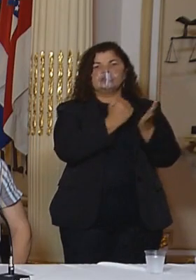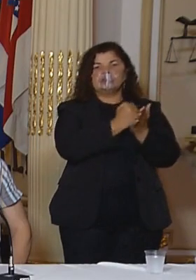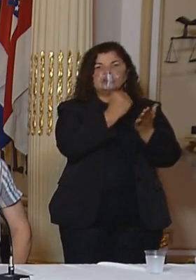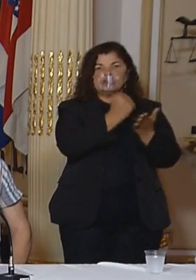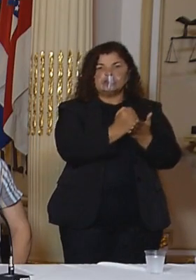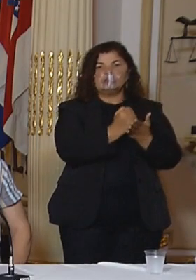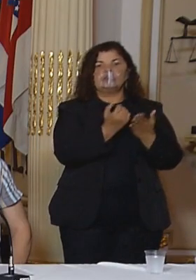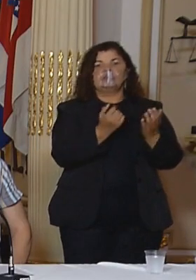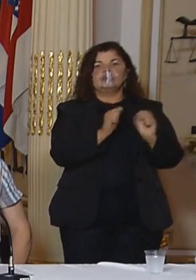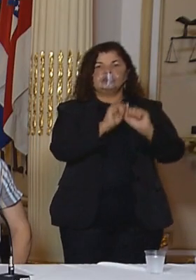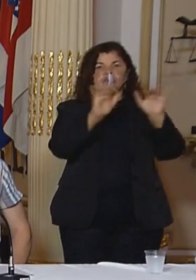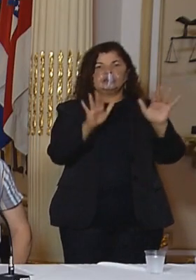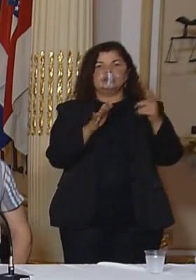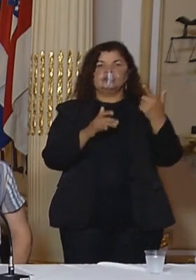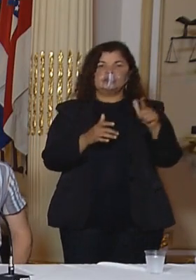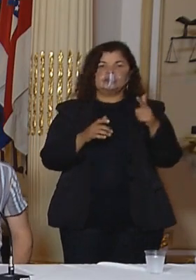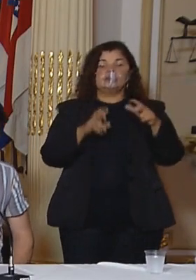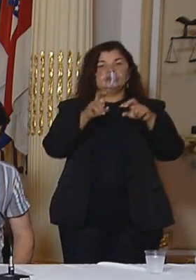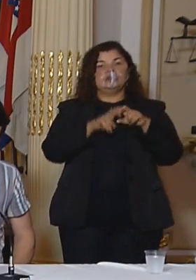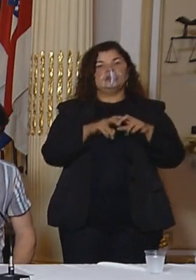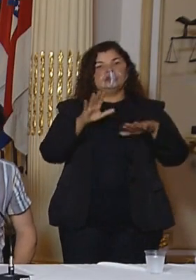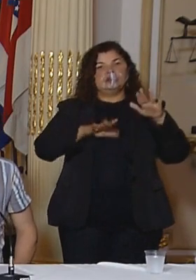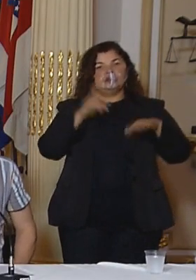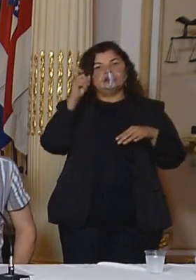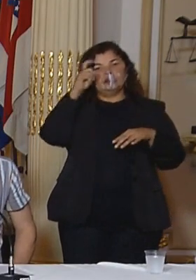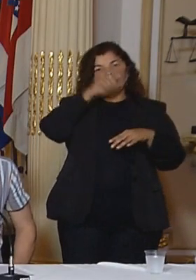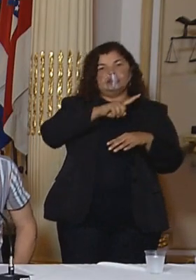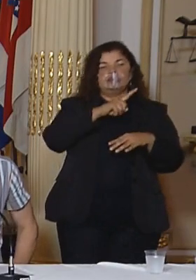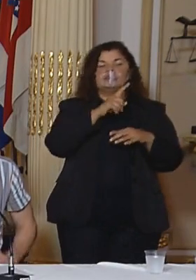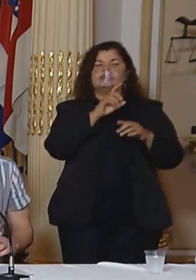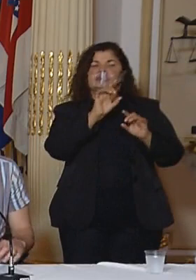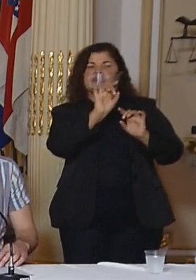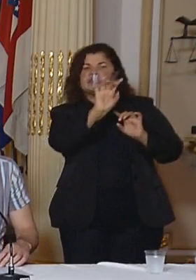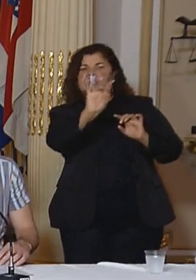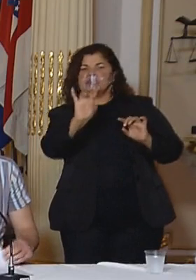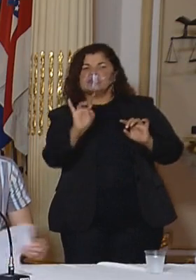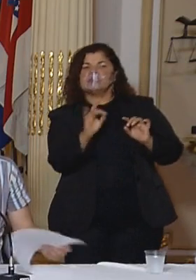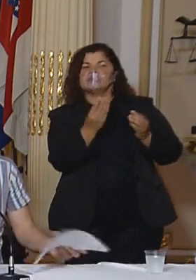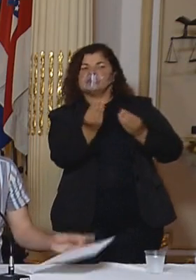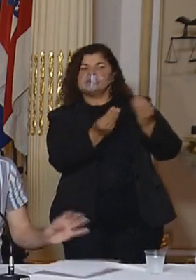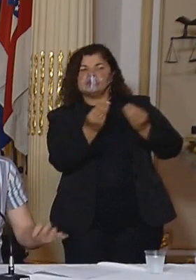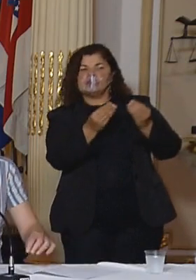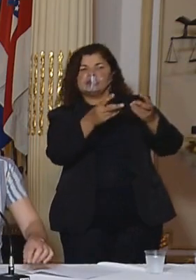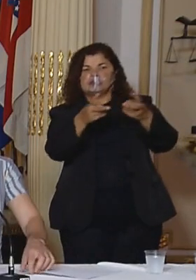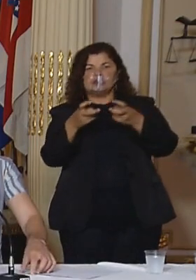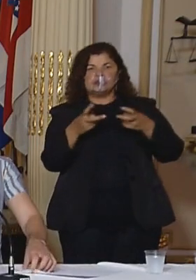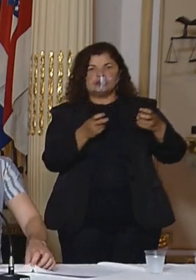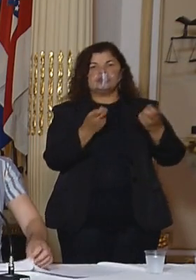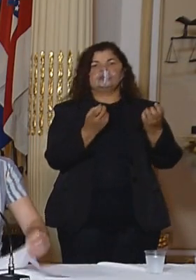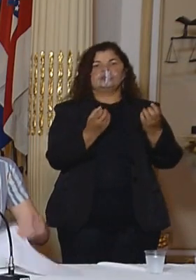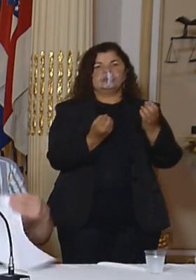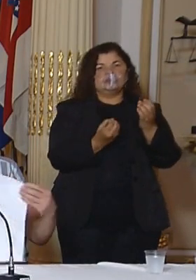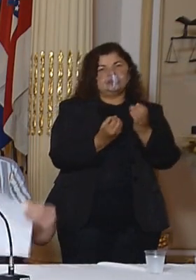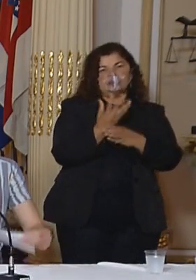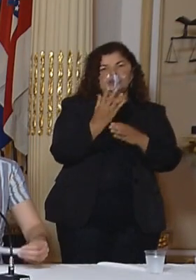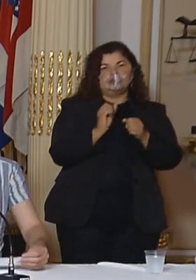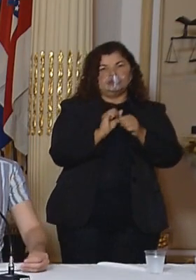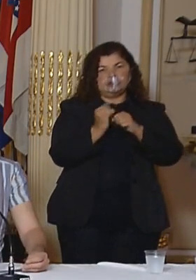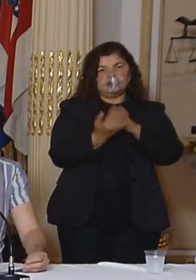acaba gerando uma dificuldade de interpretação dos dados. Então, é só chamar essa atenção. Recife tem